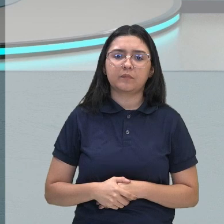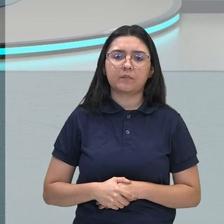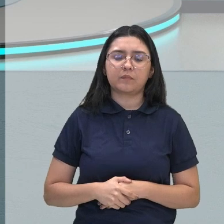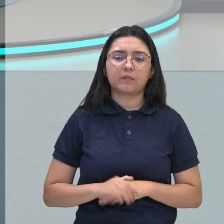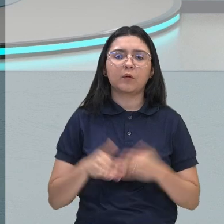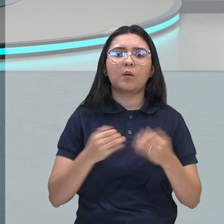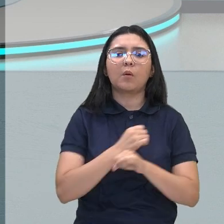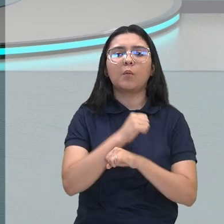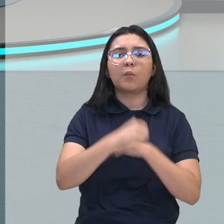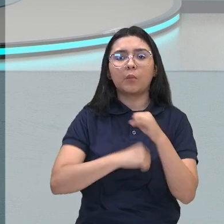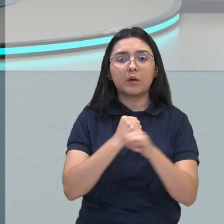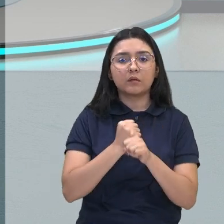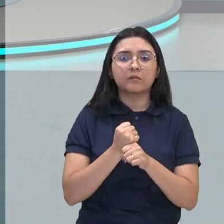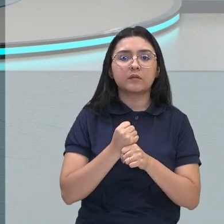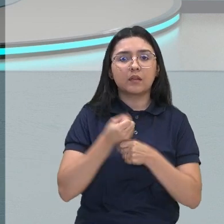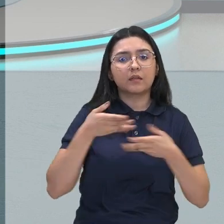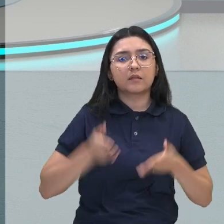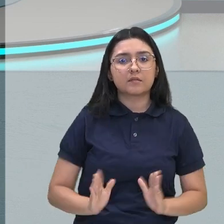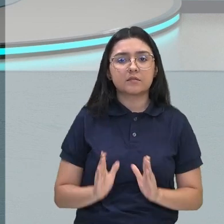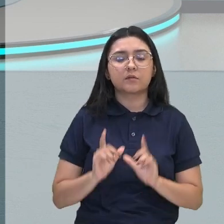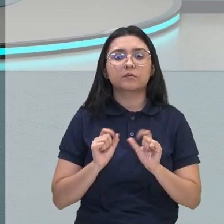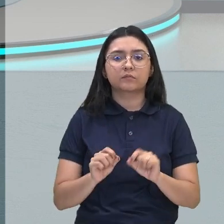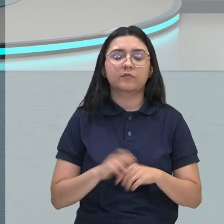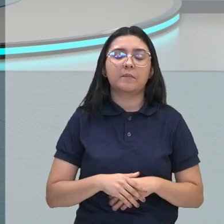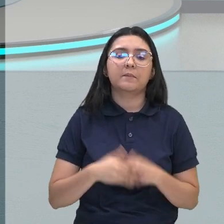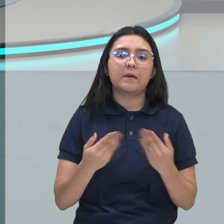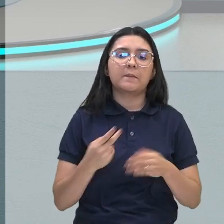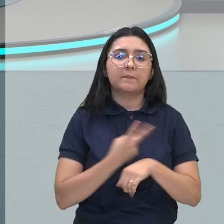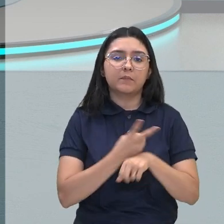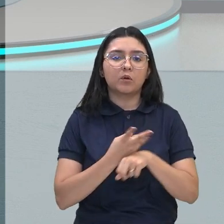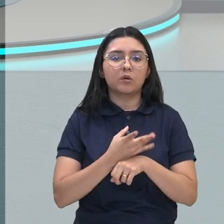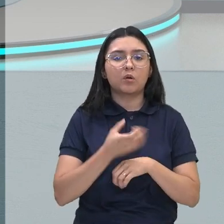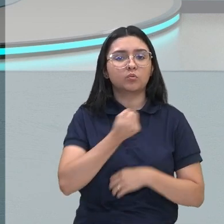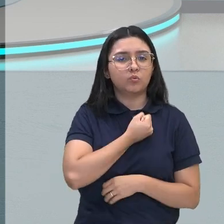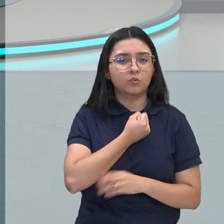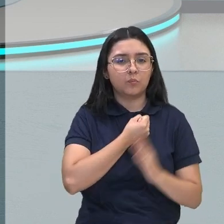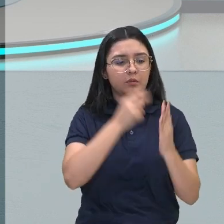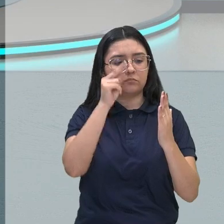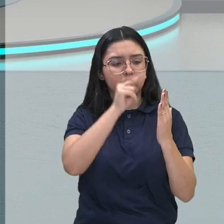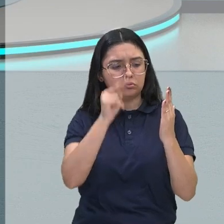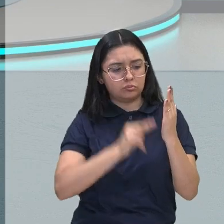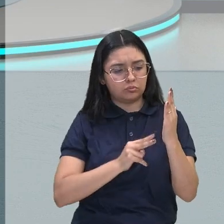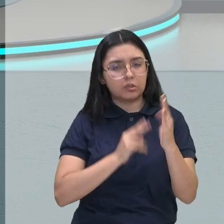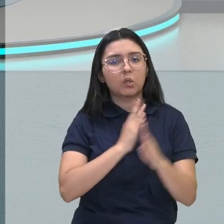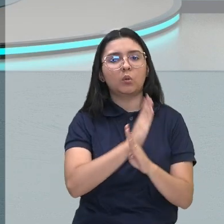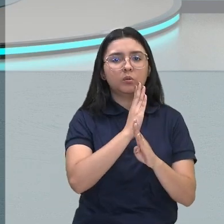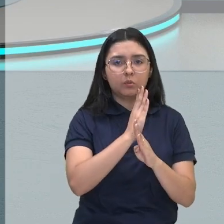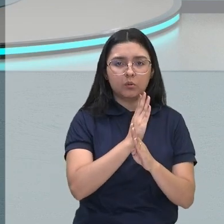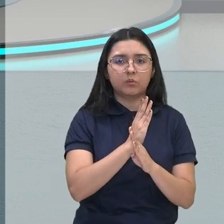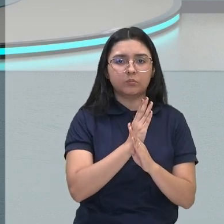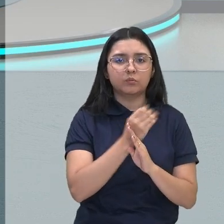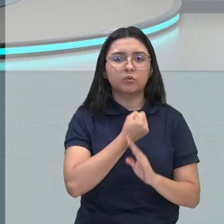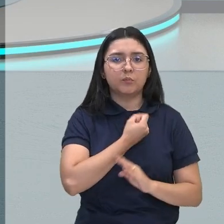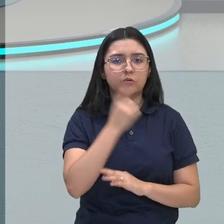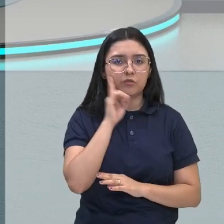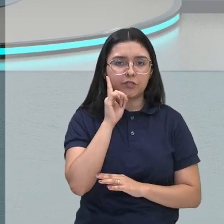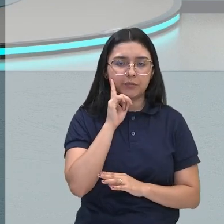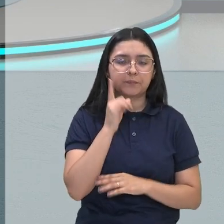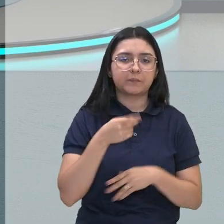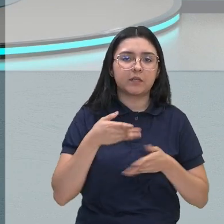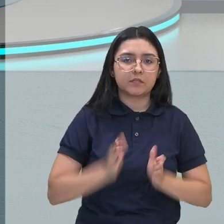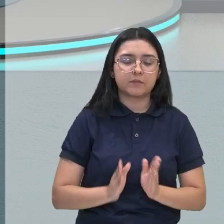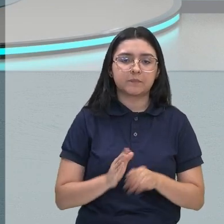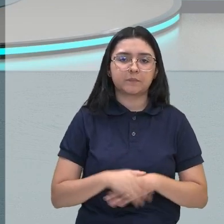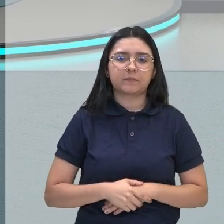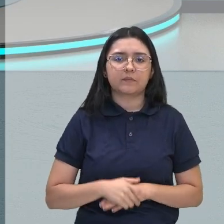aquela pessoa? Então, você vai procurar o quê? Uma data, um número. Então, você vai bater o olho rapidinho lá e procurar esse número. Você vai ficar o